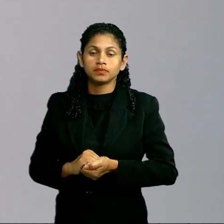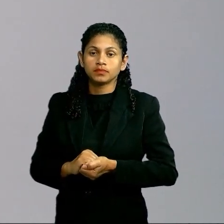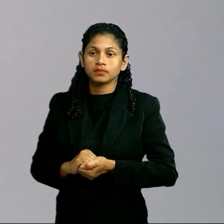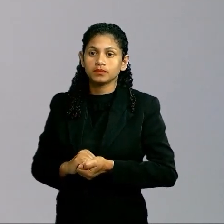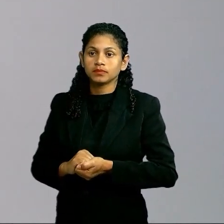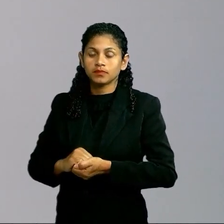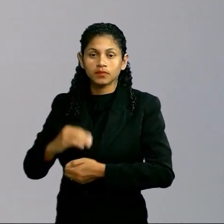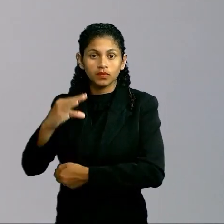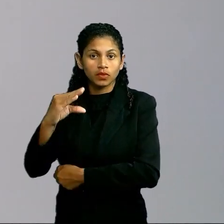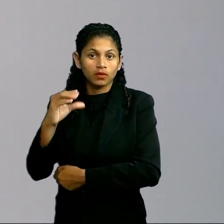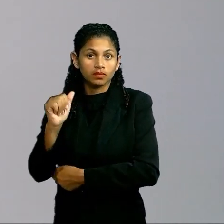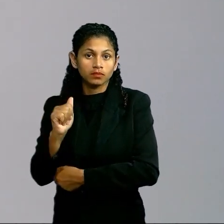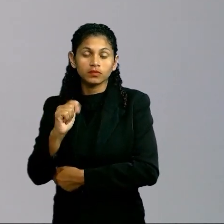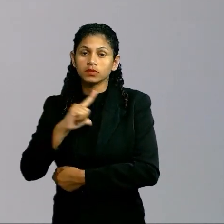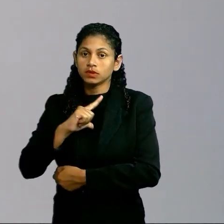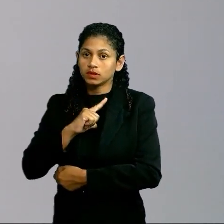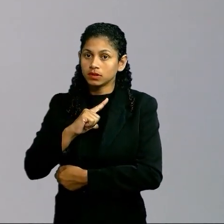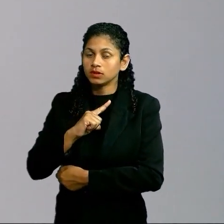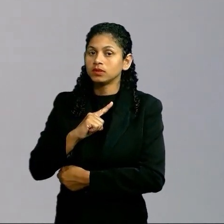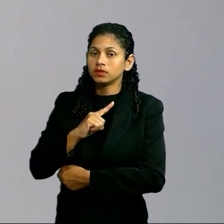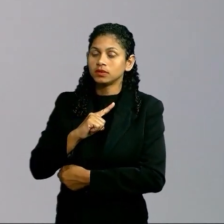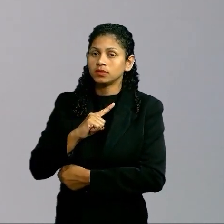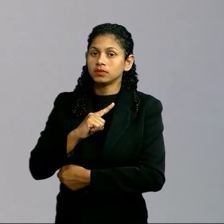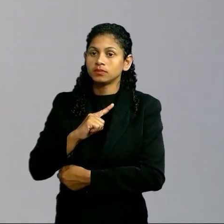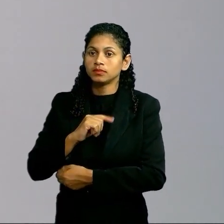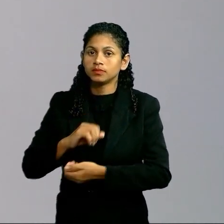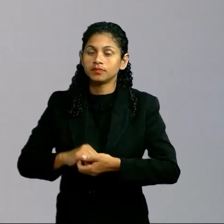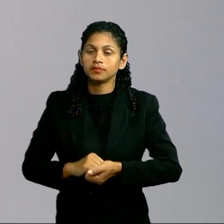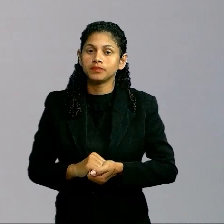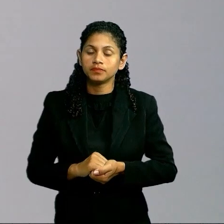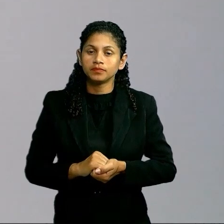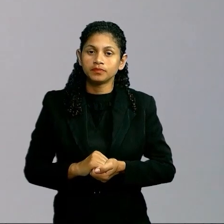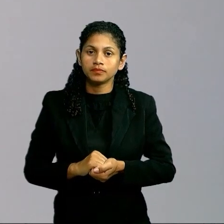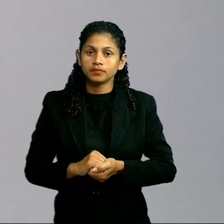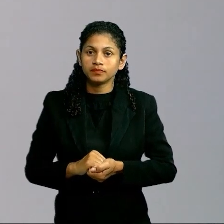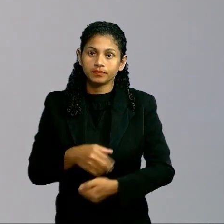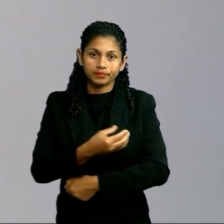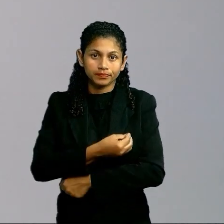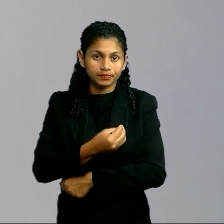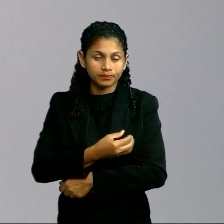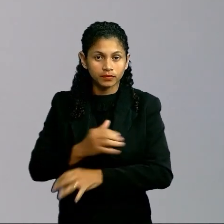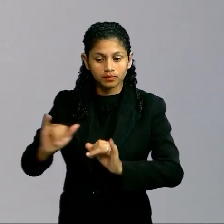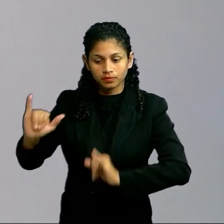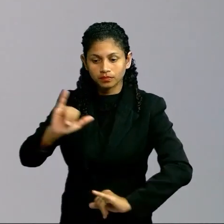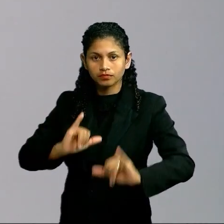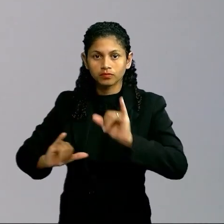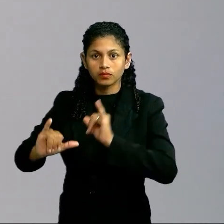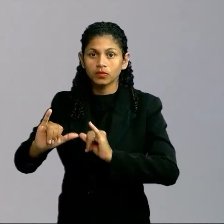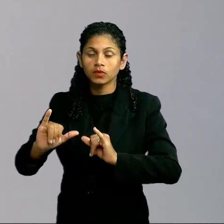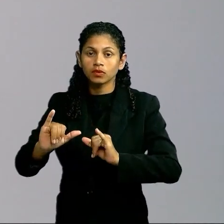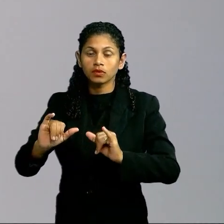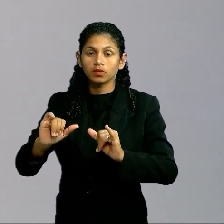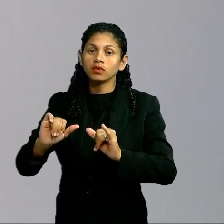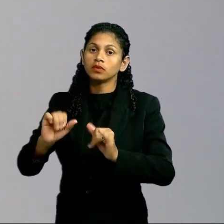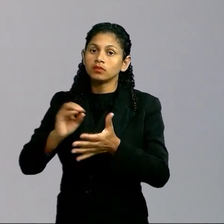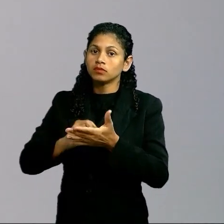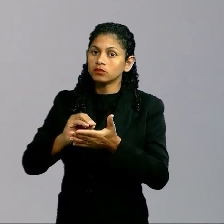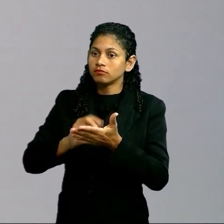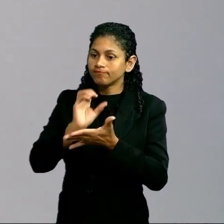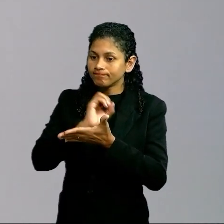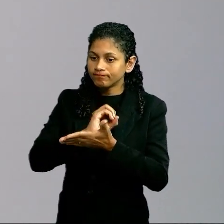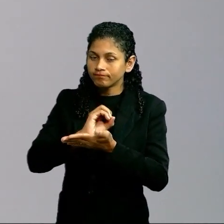que ele não é considerado um composto orgânico, tá? Ele faz parte aí do estudo da química inorgânica. Tem que ficar atento